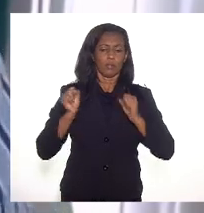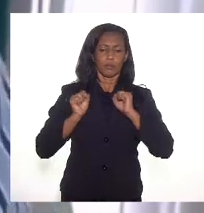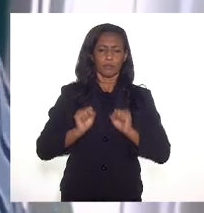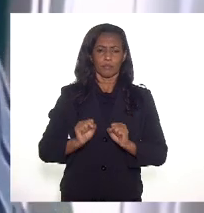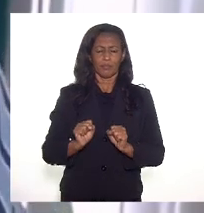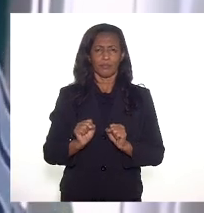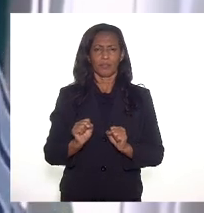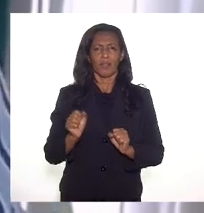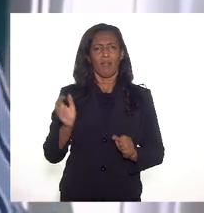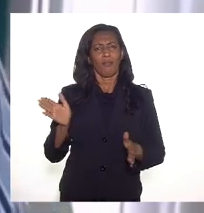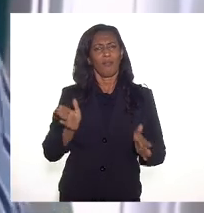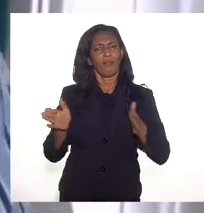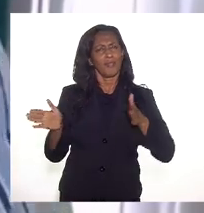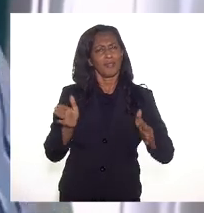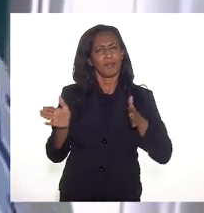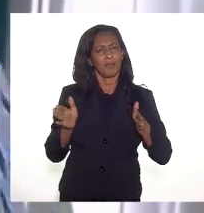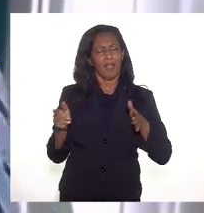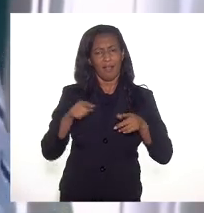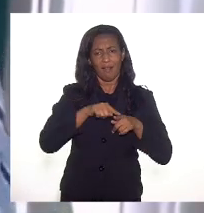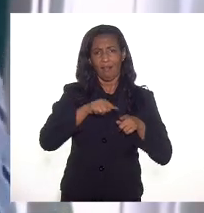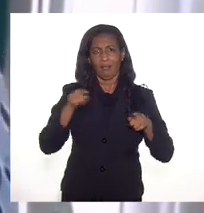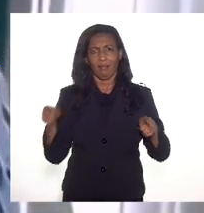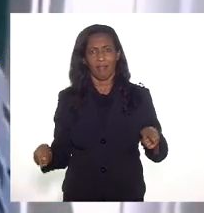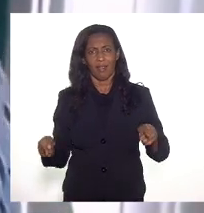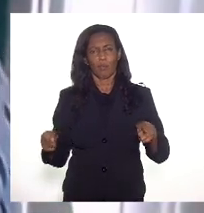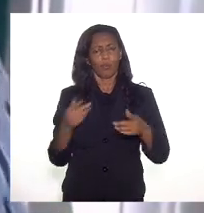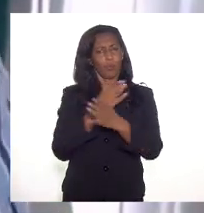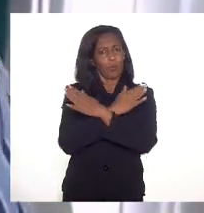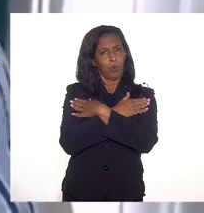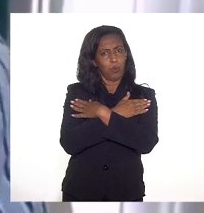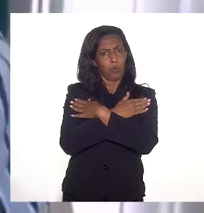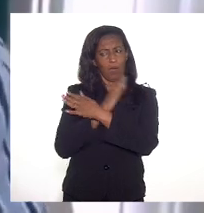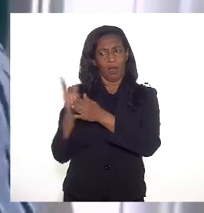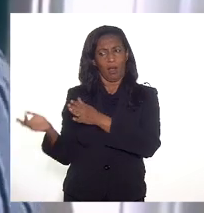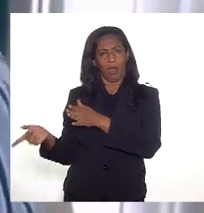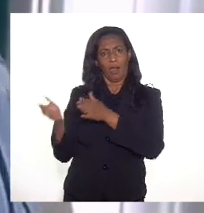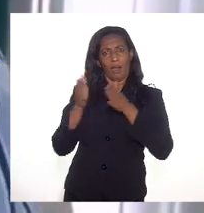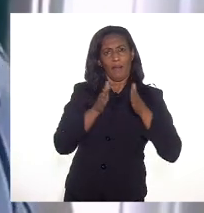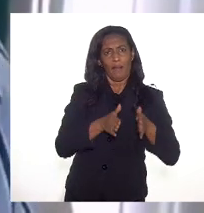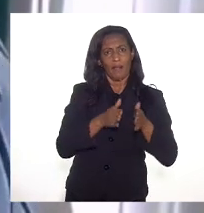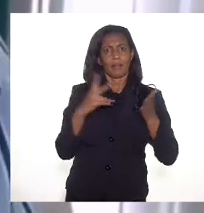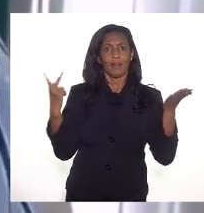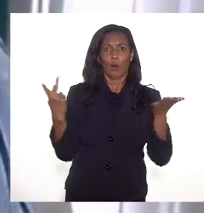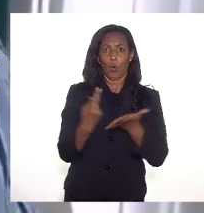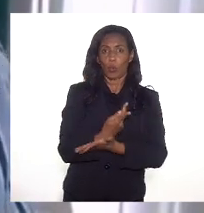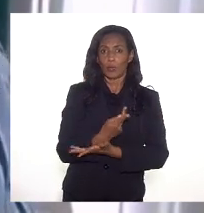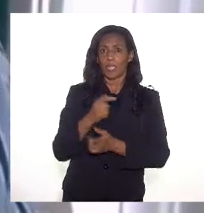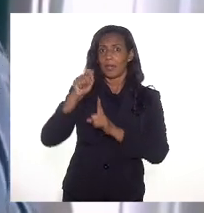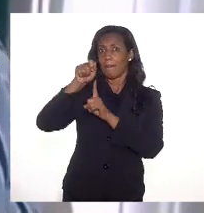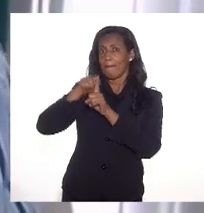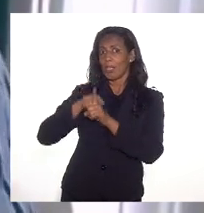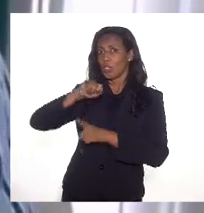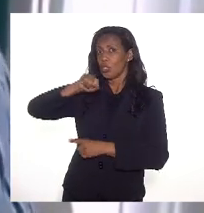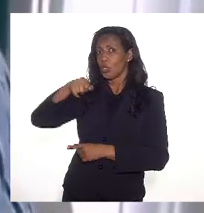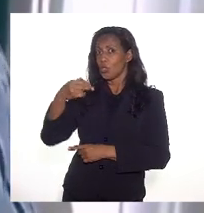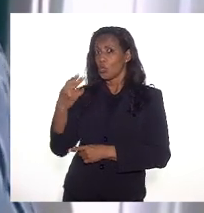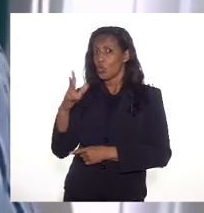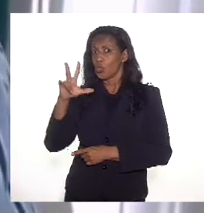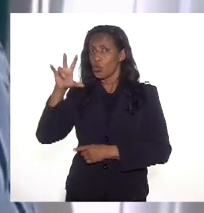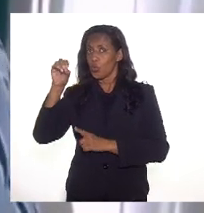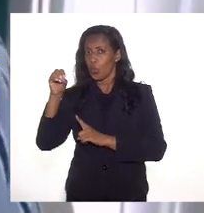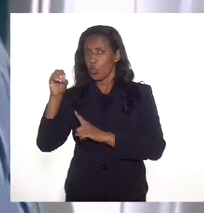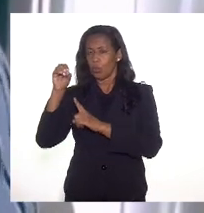nós podemos flexibilizar o período de recesso escolar, que tradicionalmente acontece no mês de julho, entre os dois